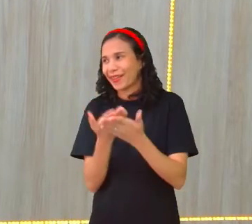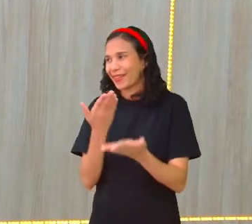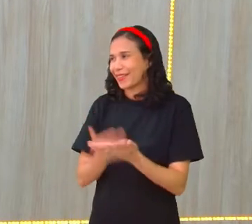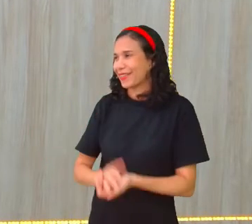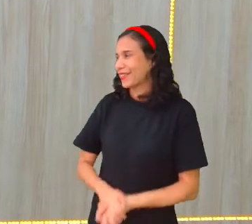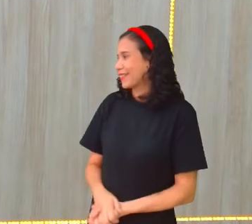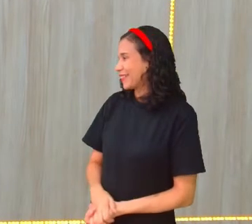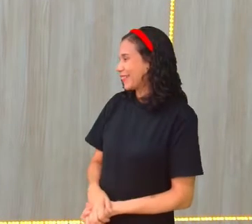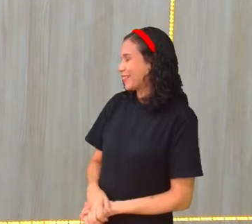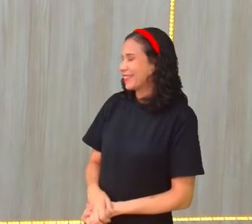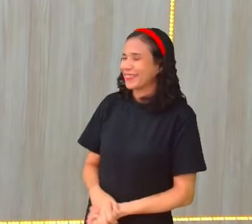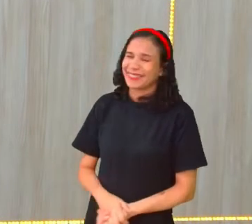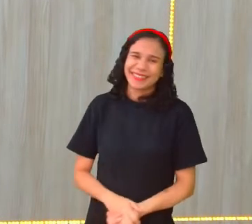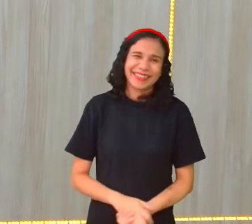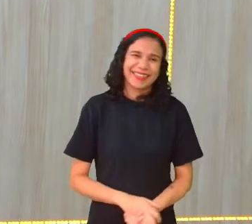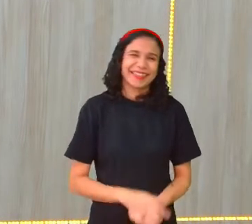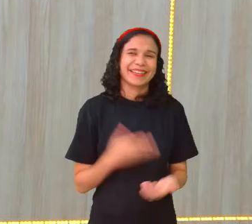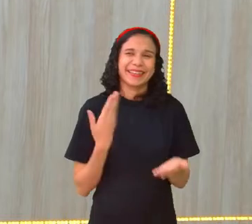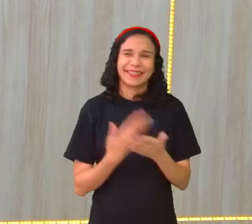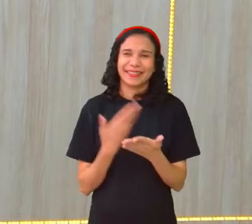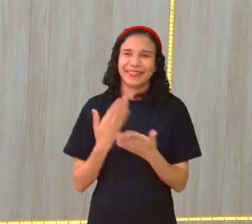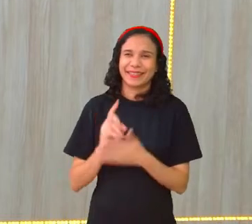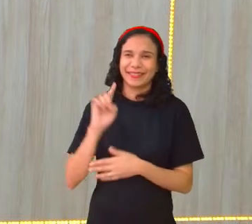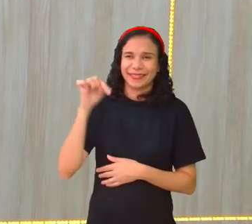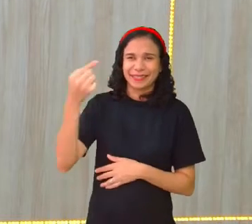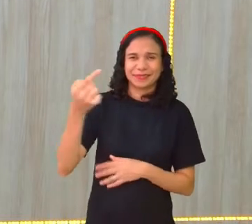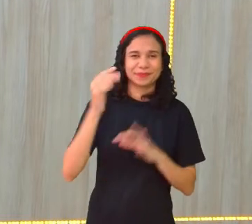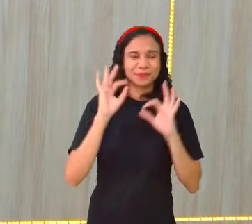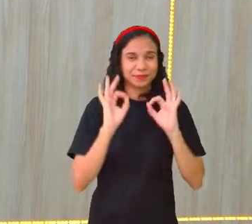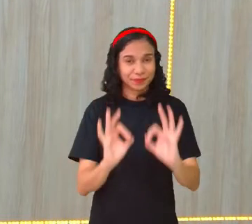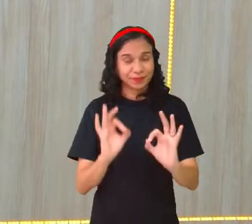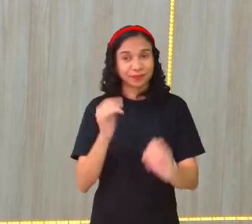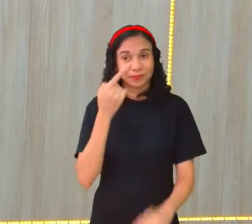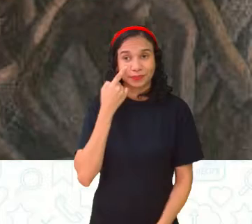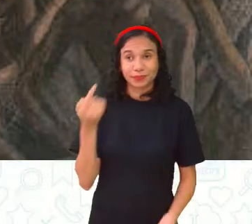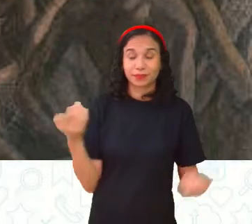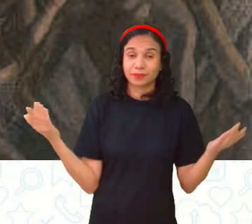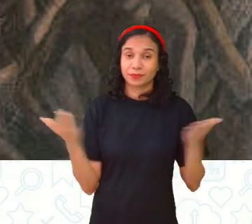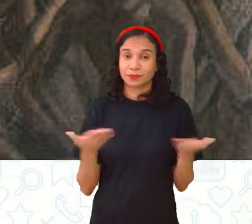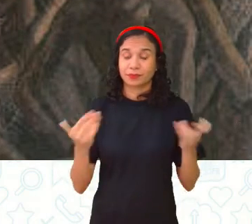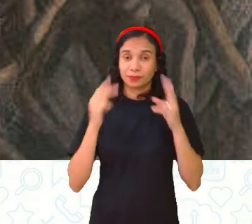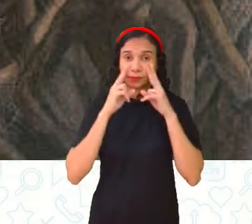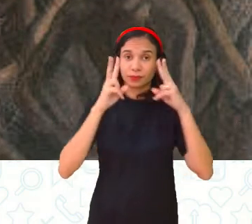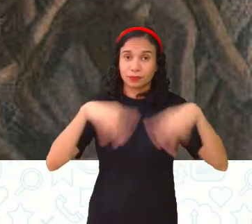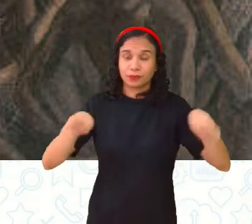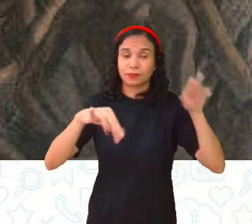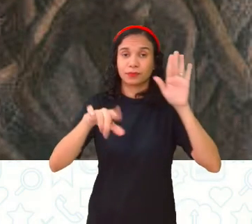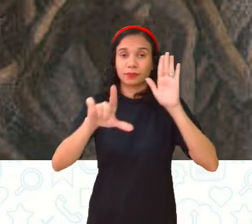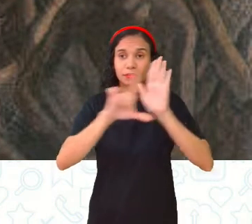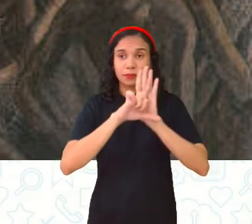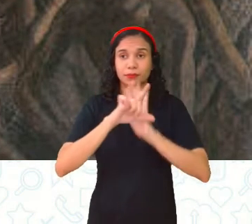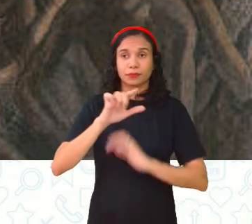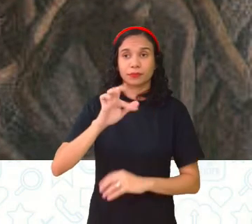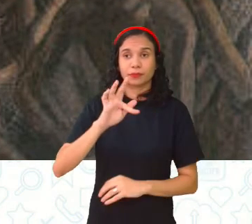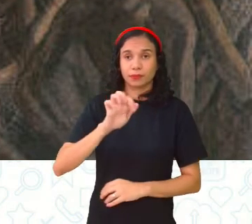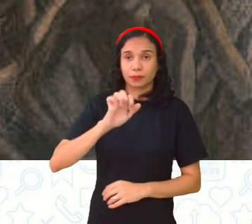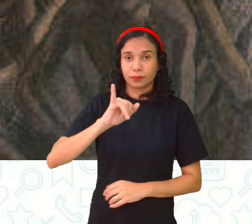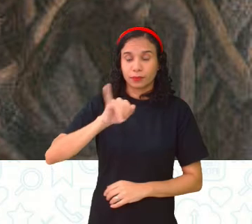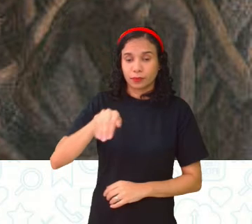outras aulas. Aulas posteriores. Né? Aulas posteriores, exatamente. E aí, vejam só, teve a lei Feijó, né,